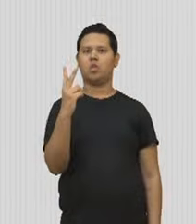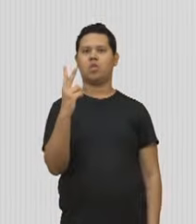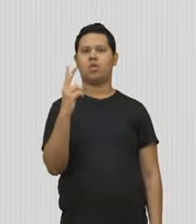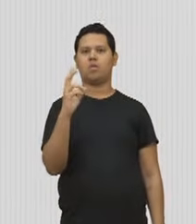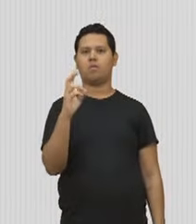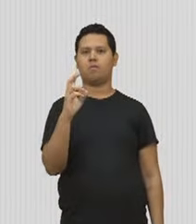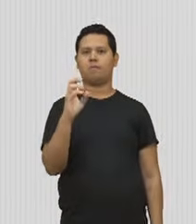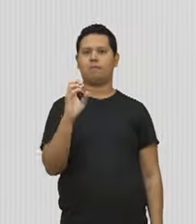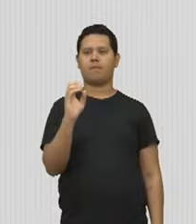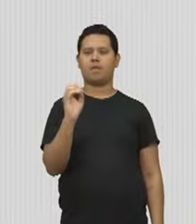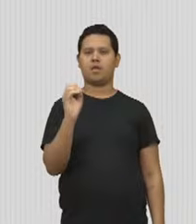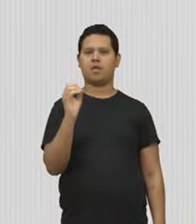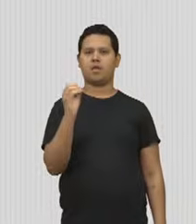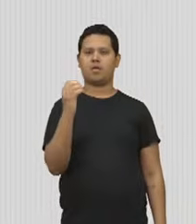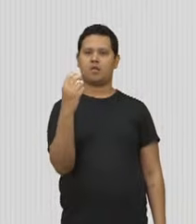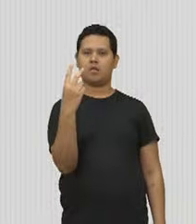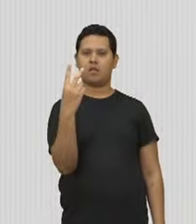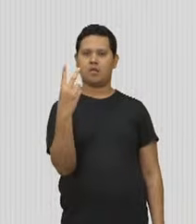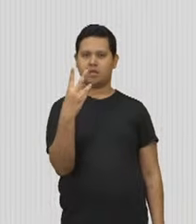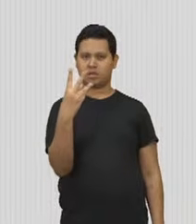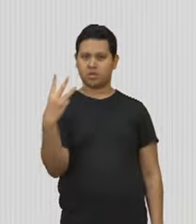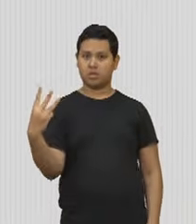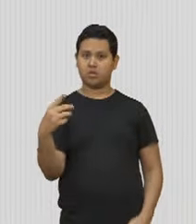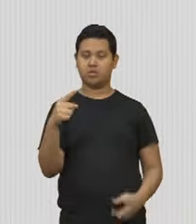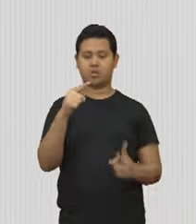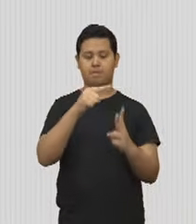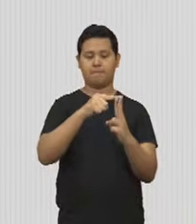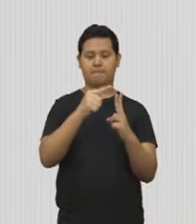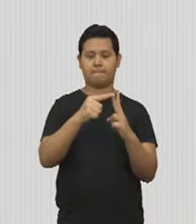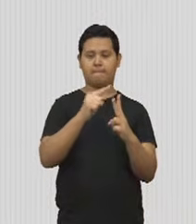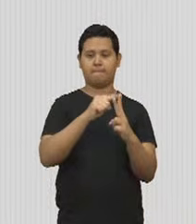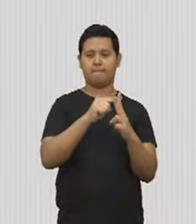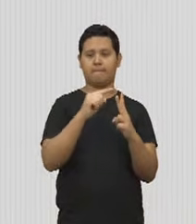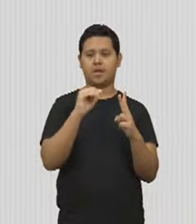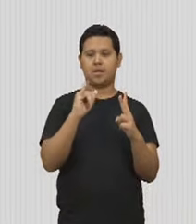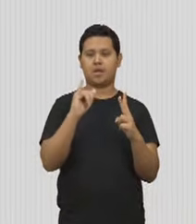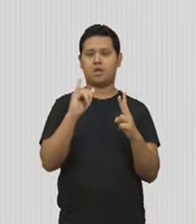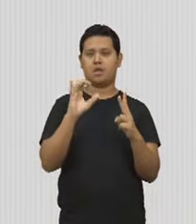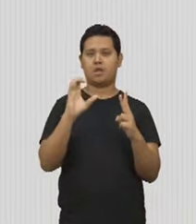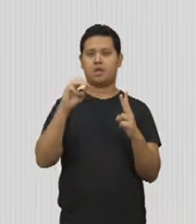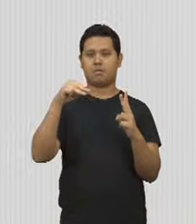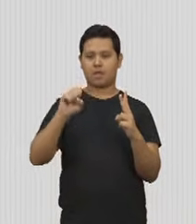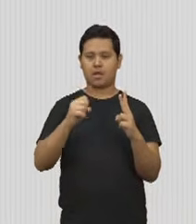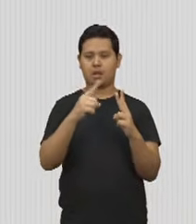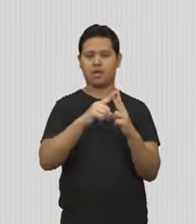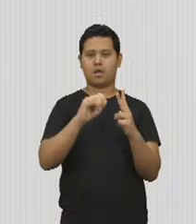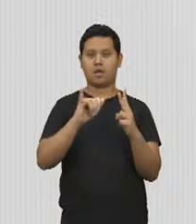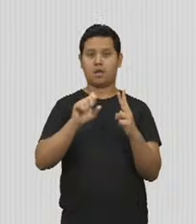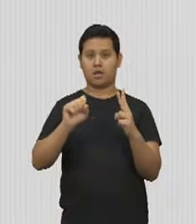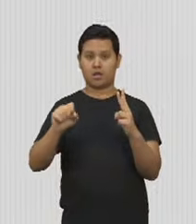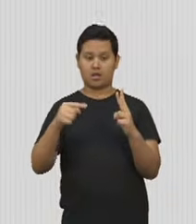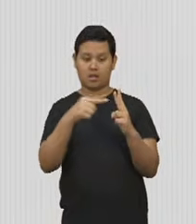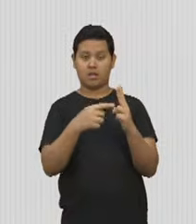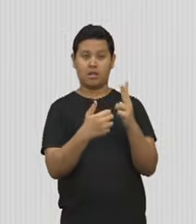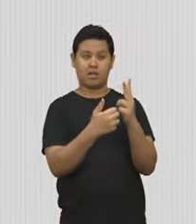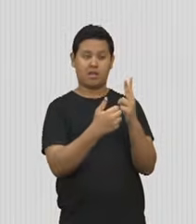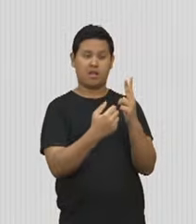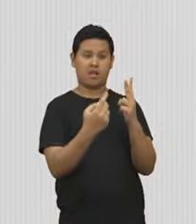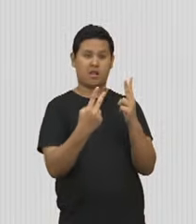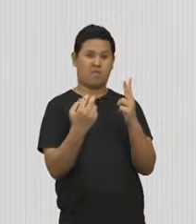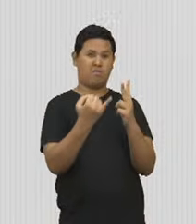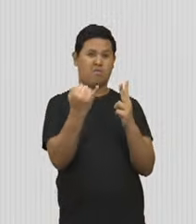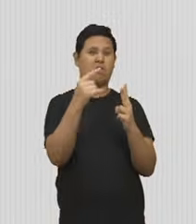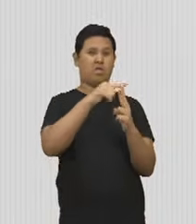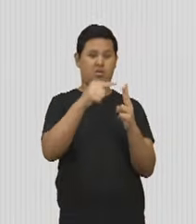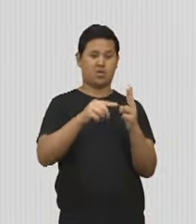o ISS e o ICMS, eles são as principais fontes de receita do município. Então, na verdade,